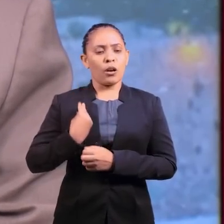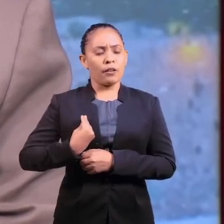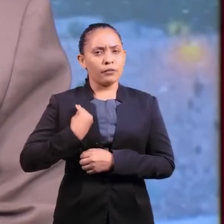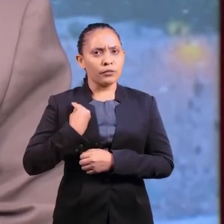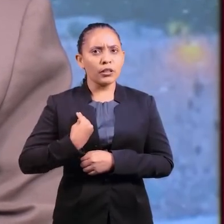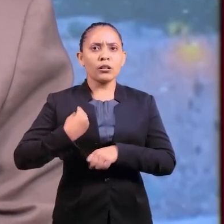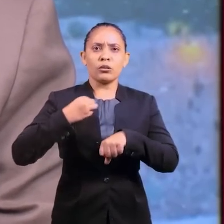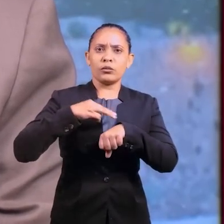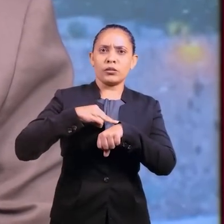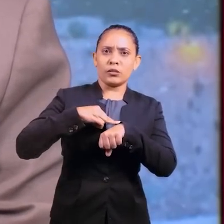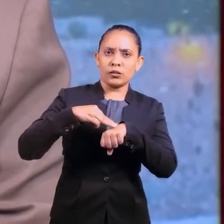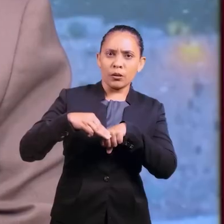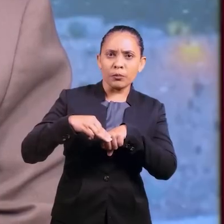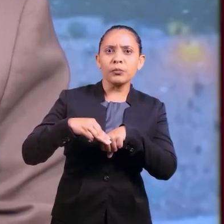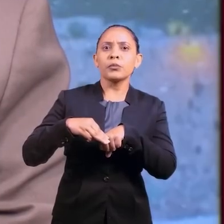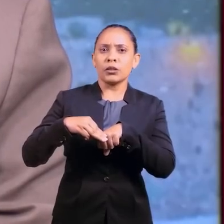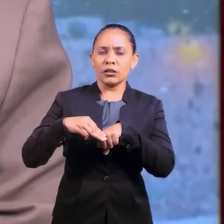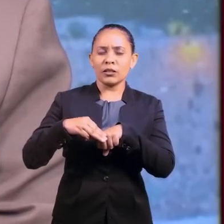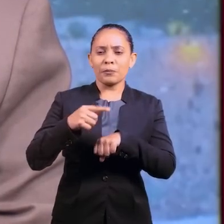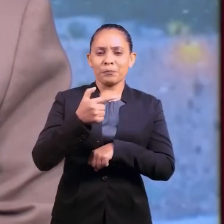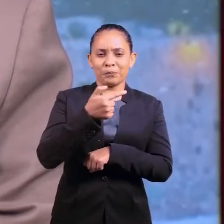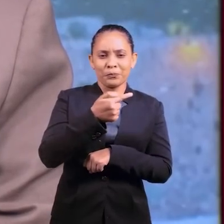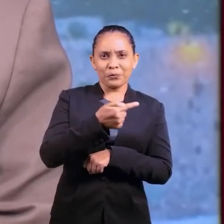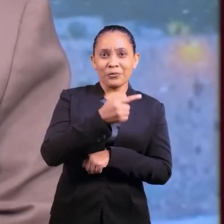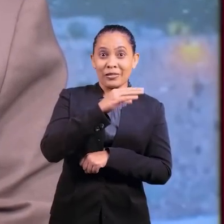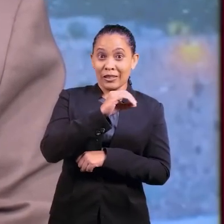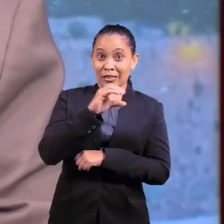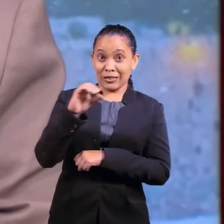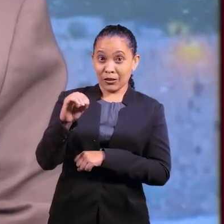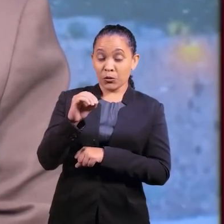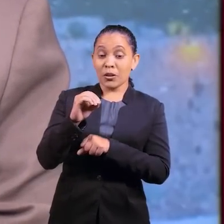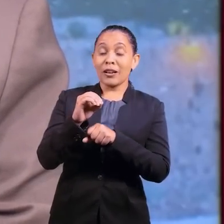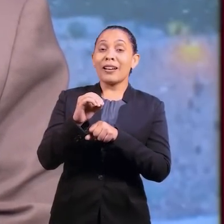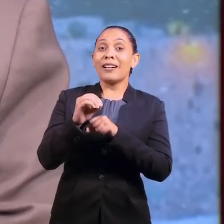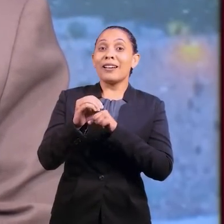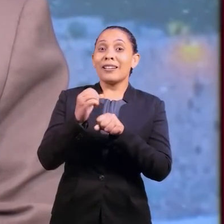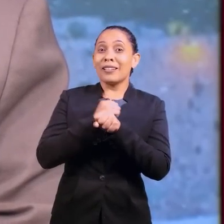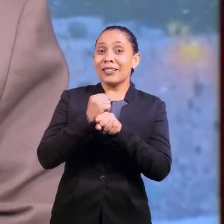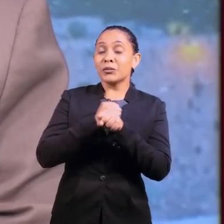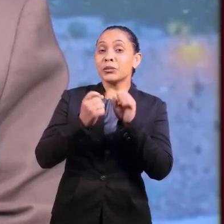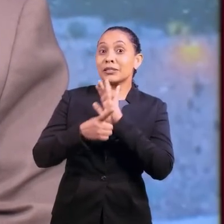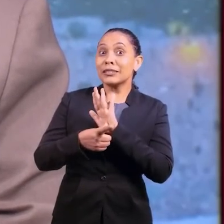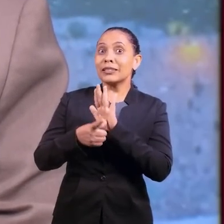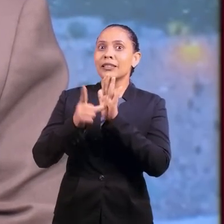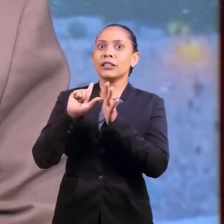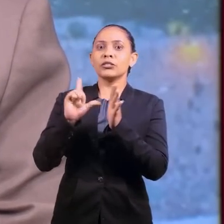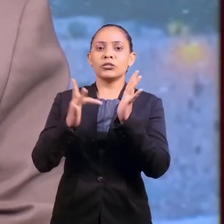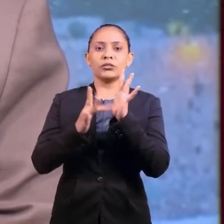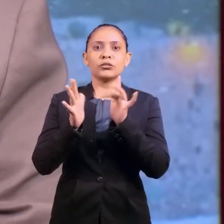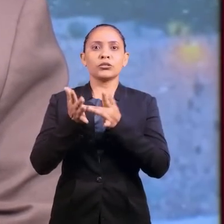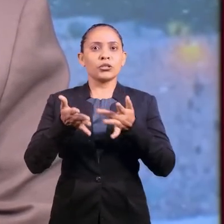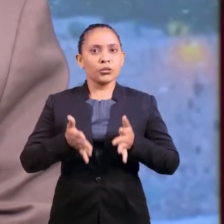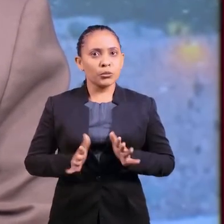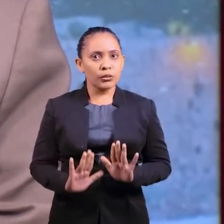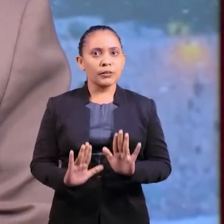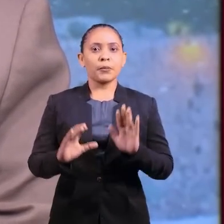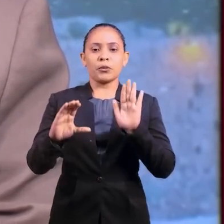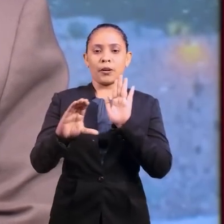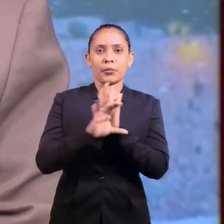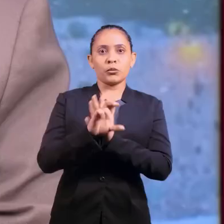do seu ministério, há 700 anos aproximadamente antes do nascimento do Senhor Jesus. Então, no